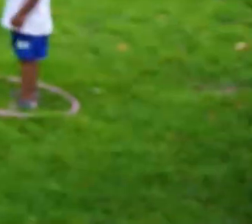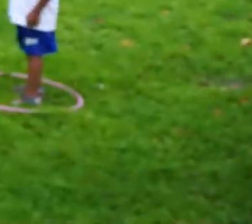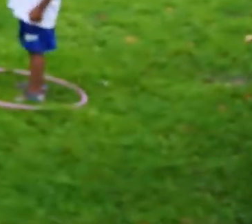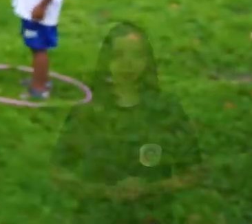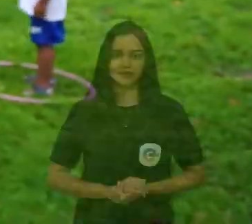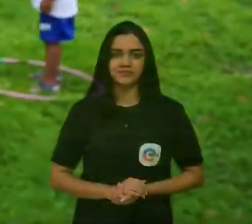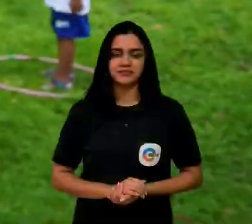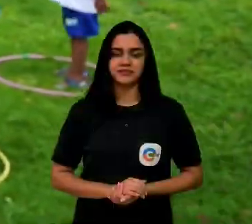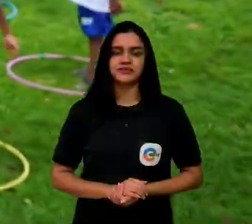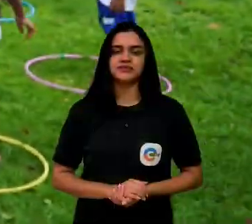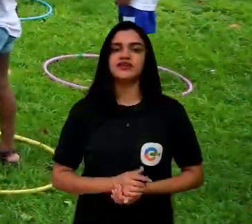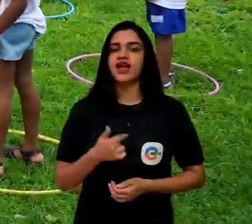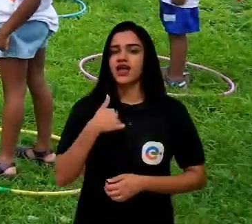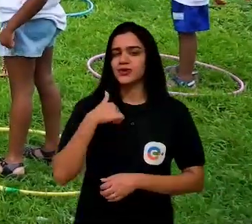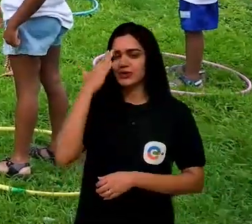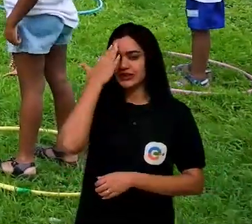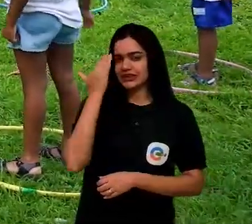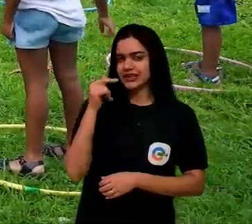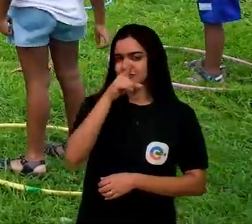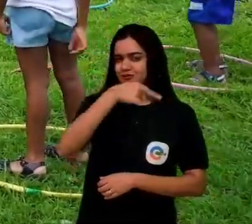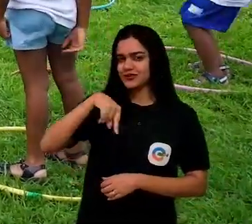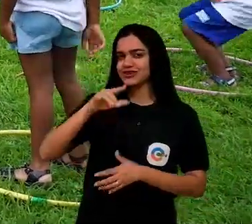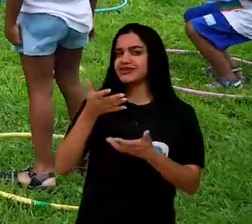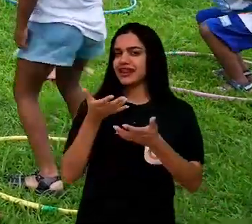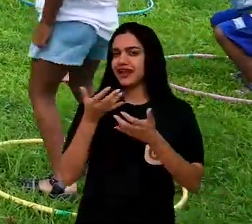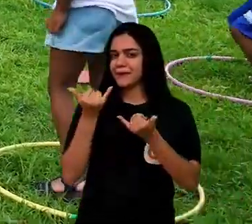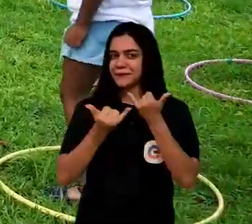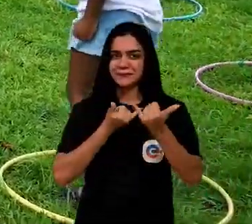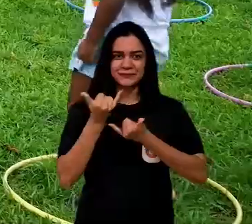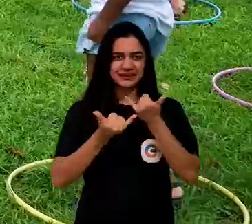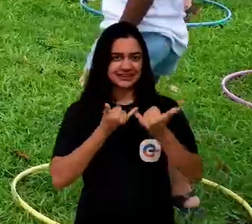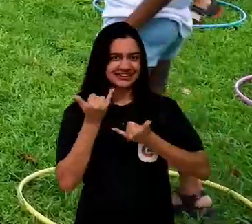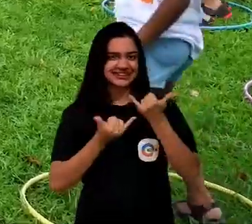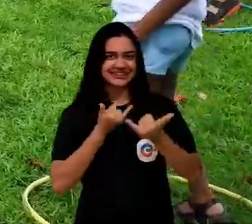Eu já sei que todos vocês querem brincar.